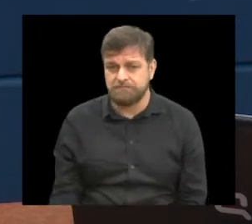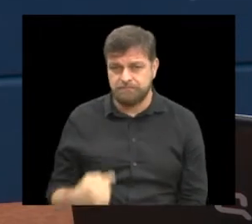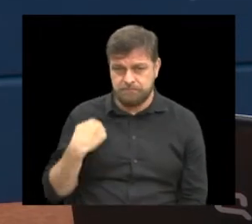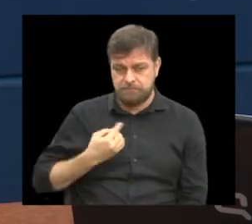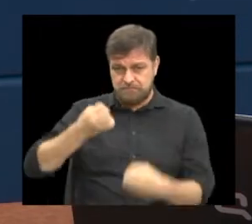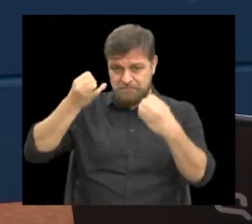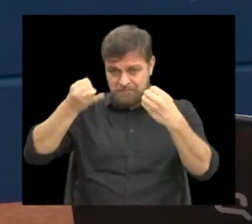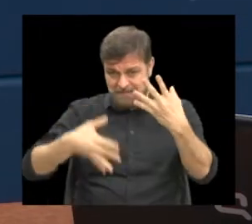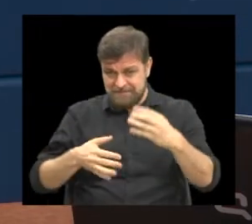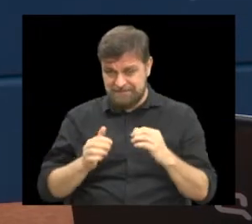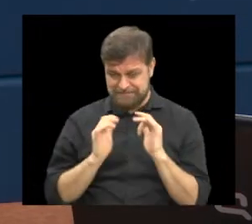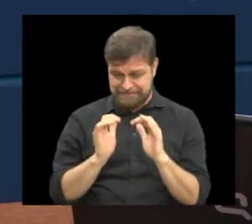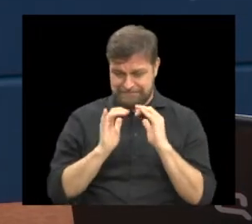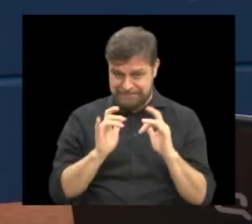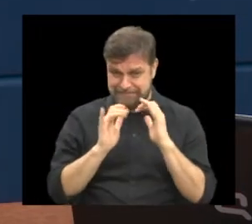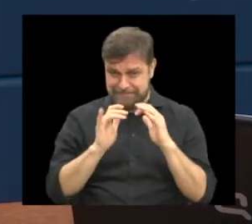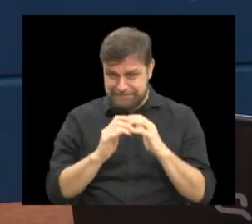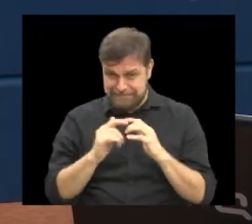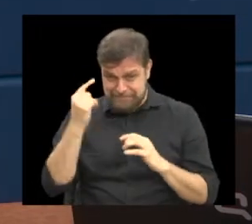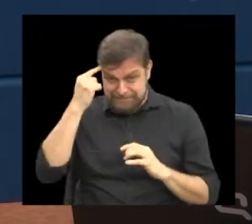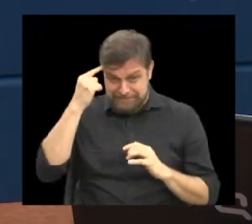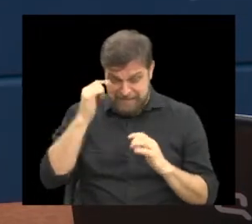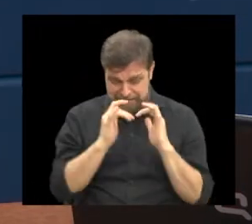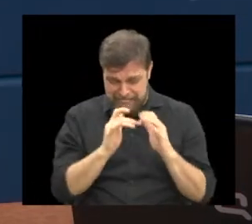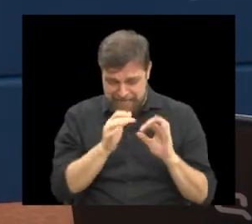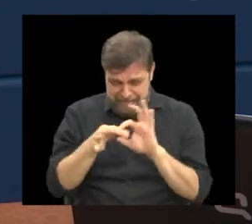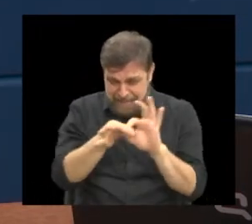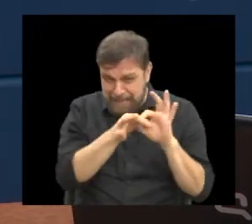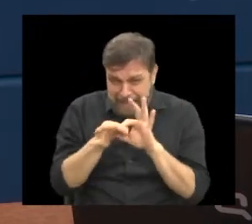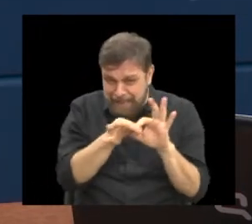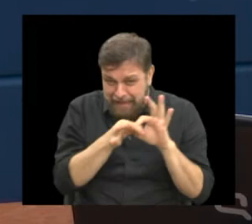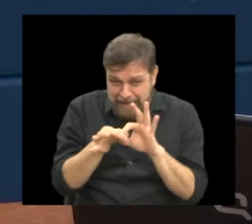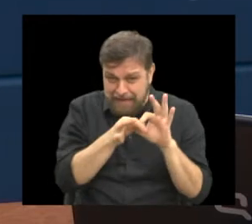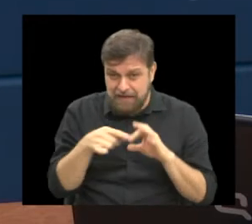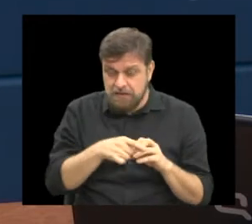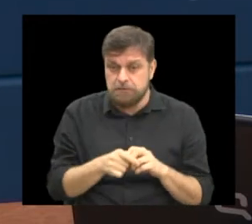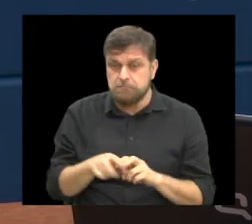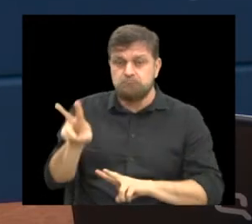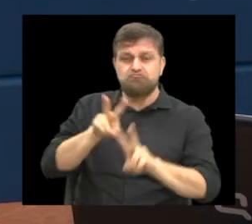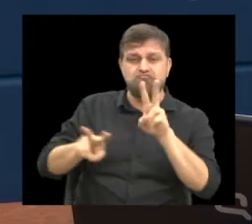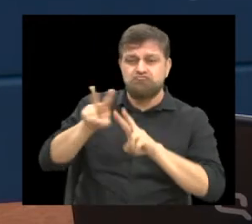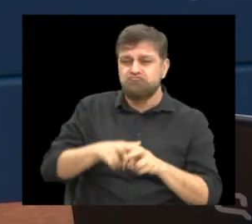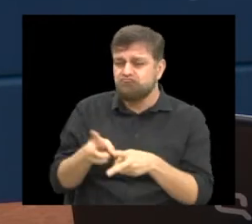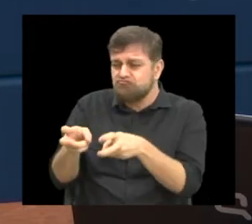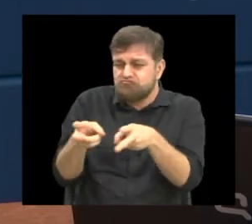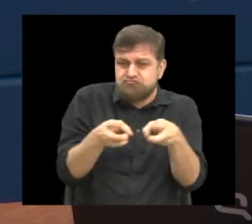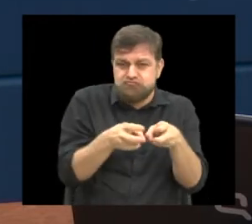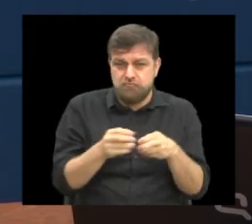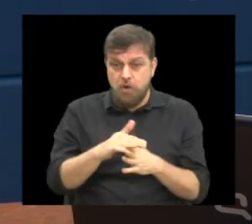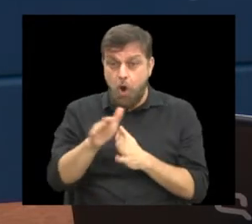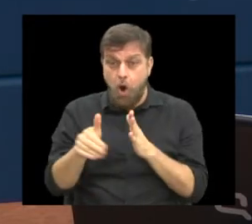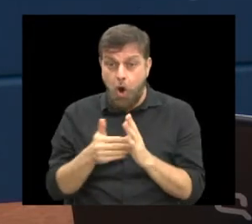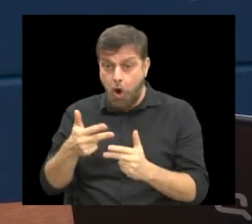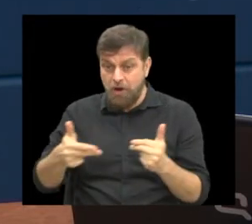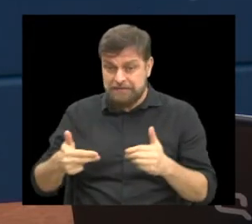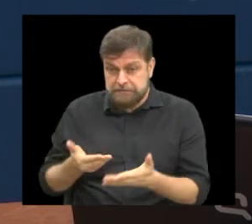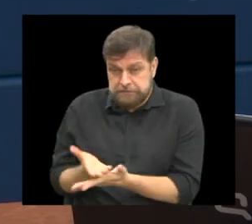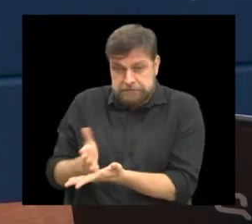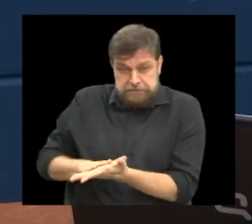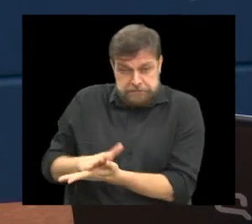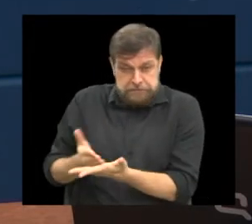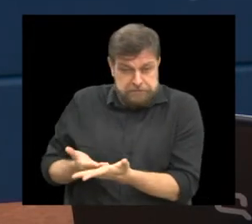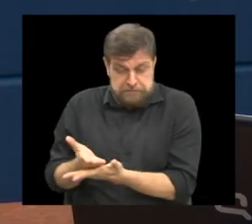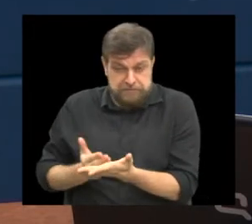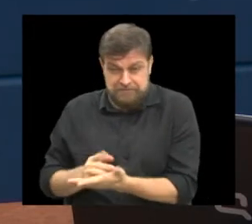dessas sinapses que são muito rapidinhas, né? E também te falei, eles são muito sensoriais. Qualquer coisa que o esteja incomodando e